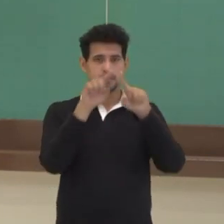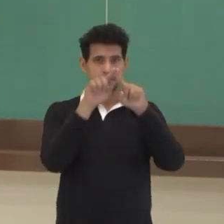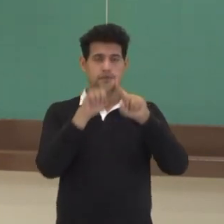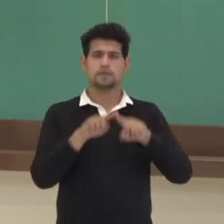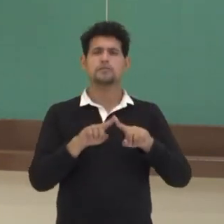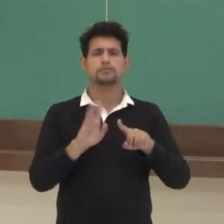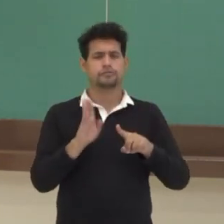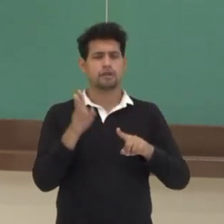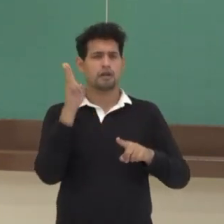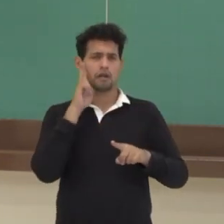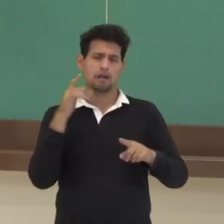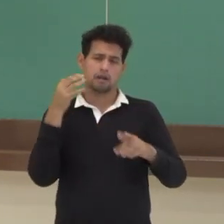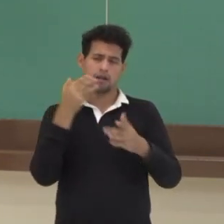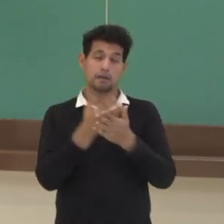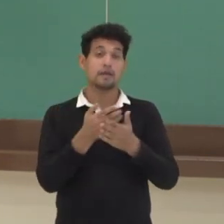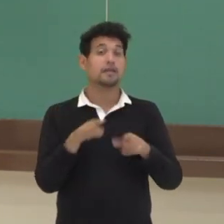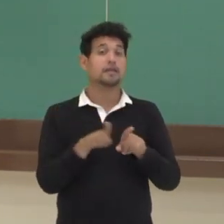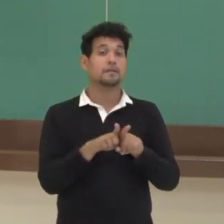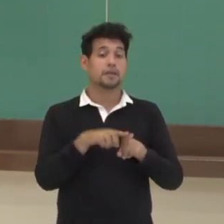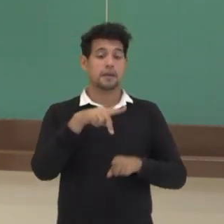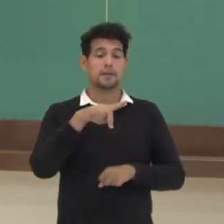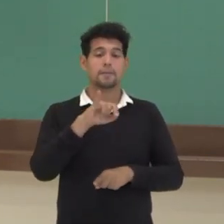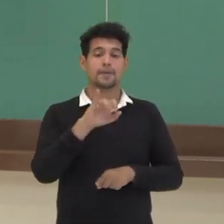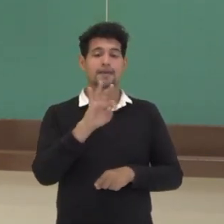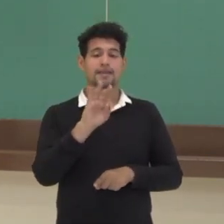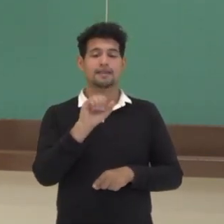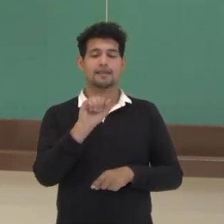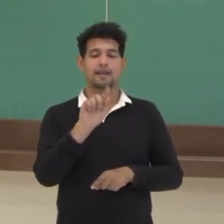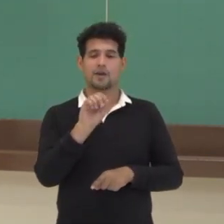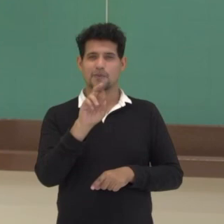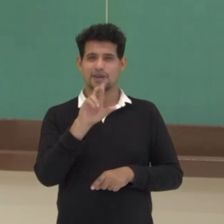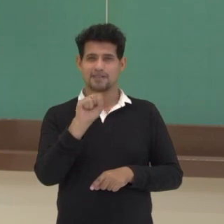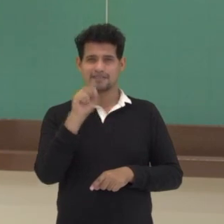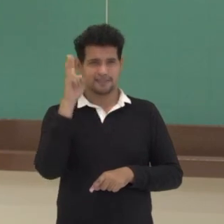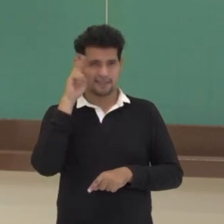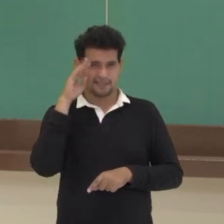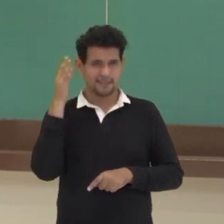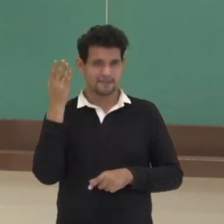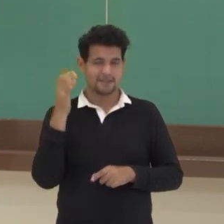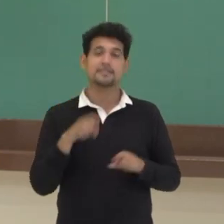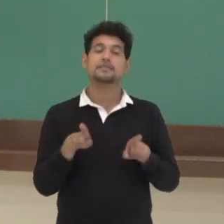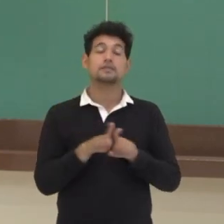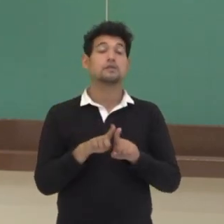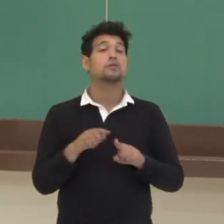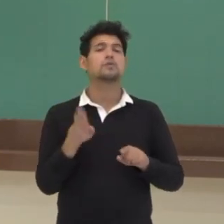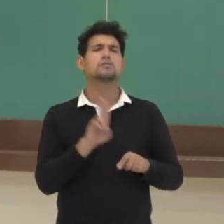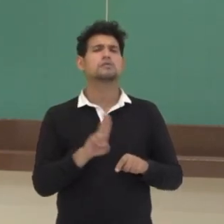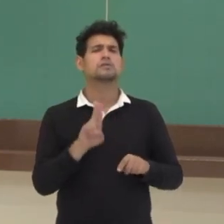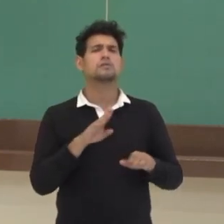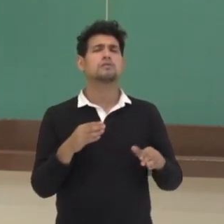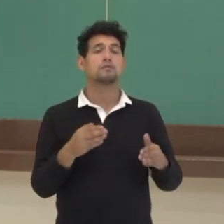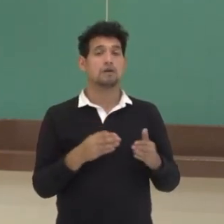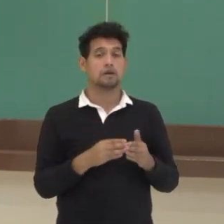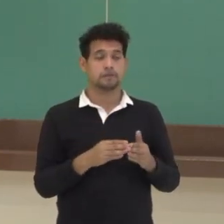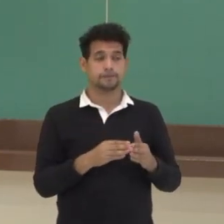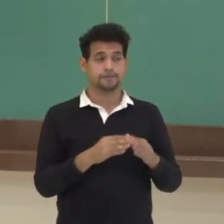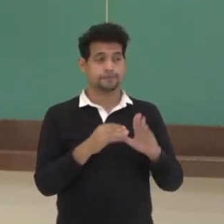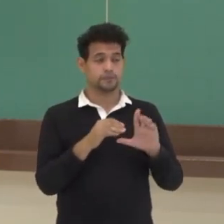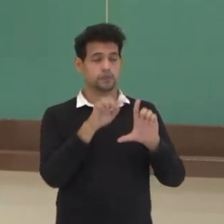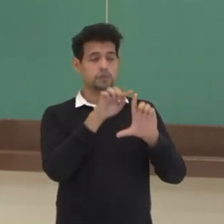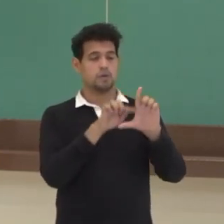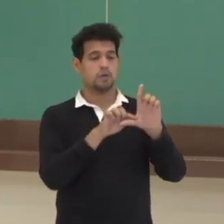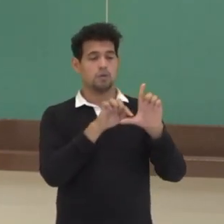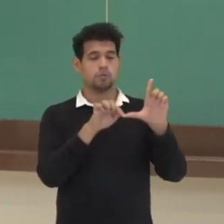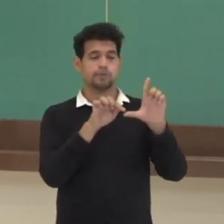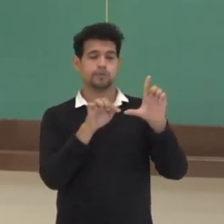Eu relembrei teorema de Pitágoras, lembrei também que eu estou trabalhando com um semicírculo, então